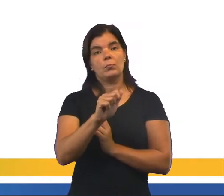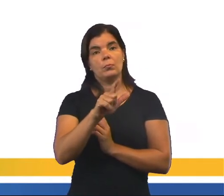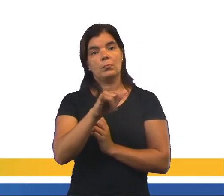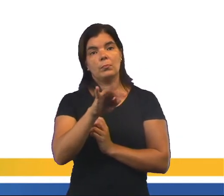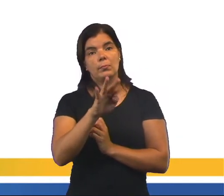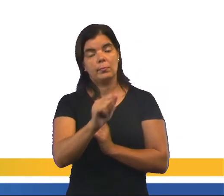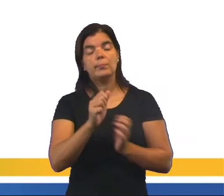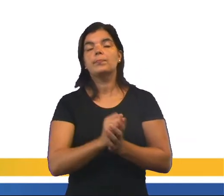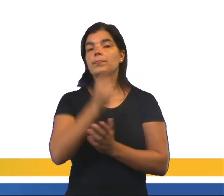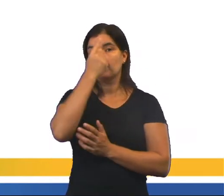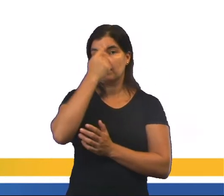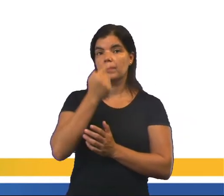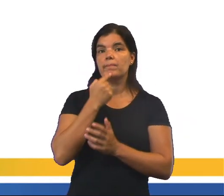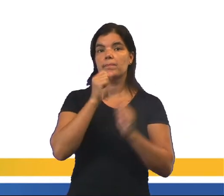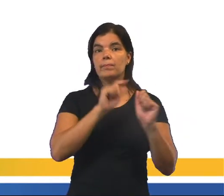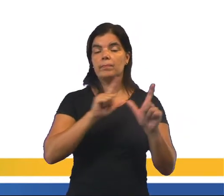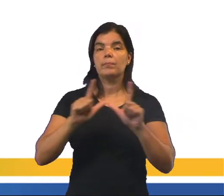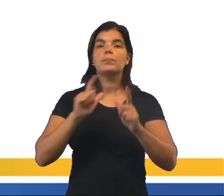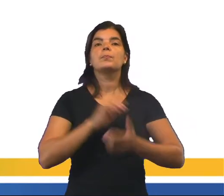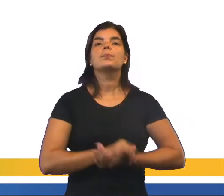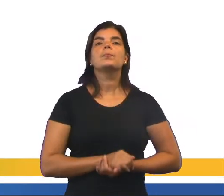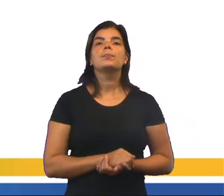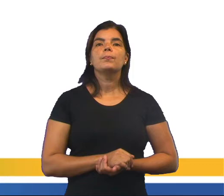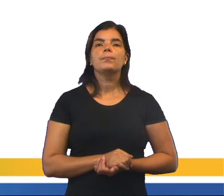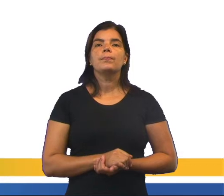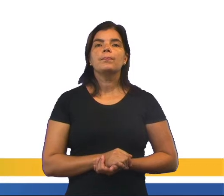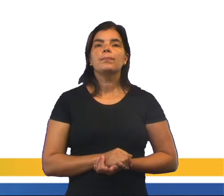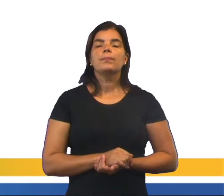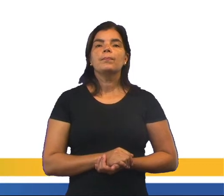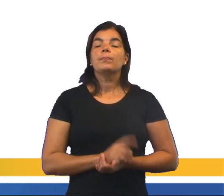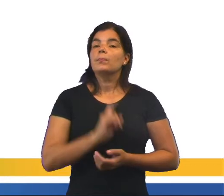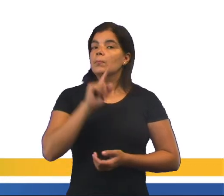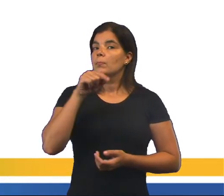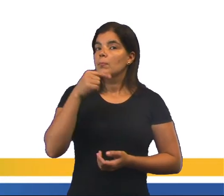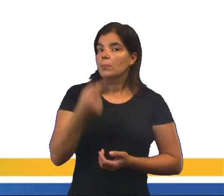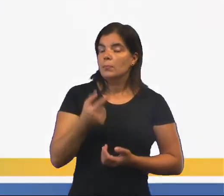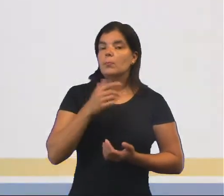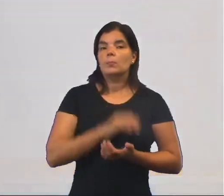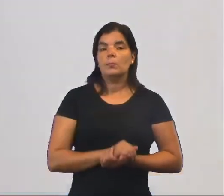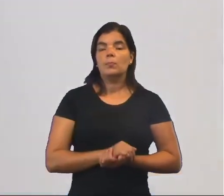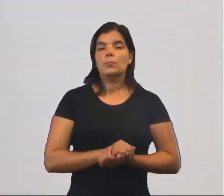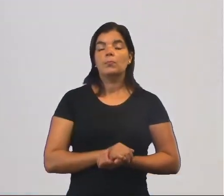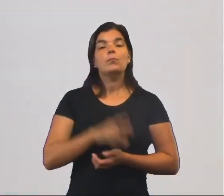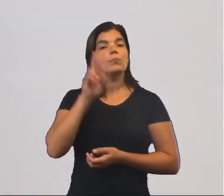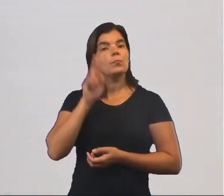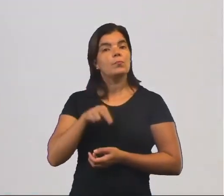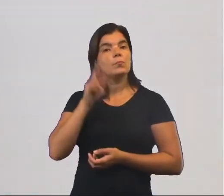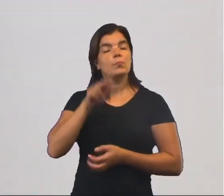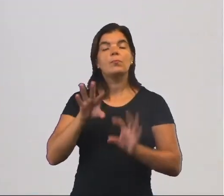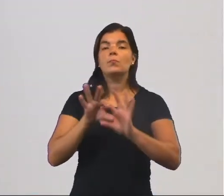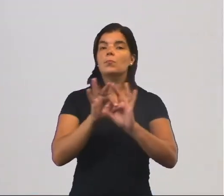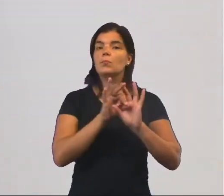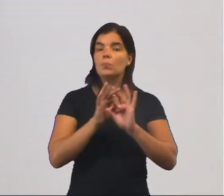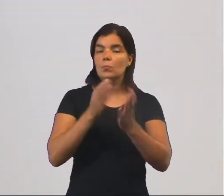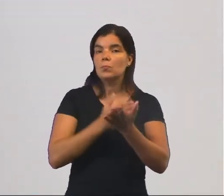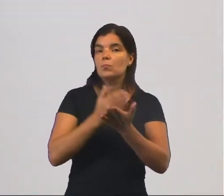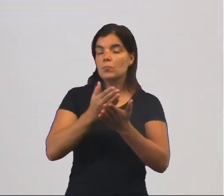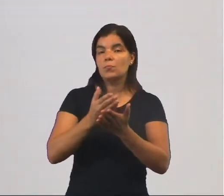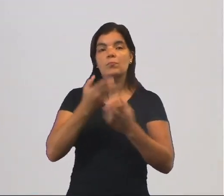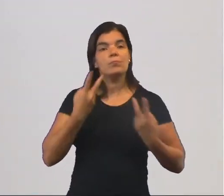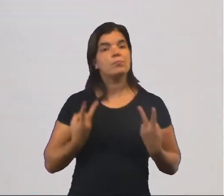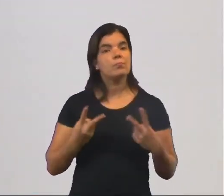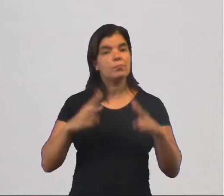podem ver na imagem ao lado. Esse é o Yuri. Então a União Soviética ela vai começar vencendo esse